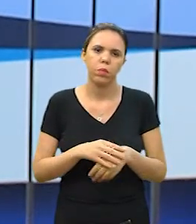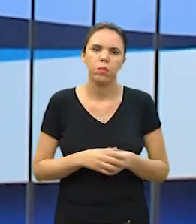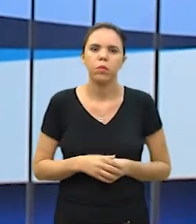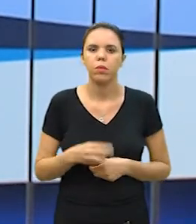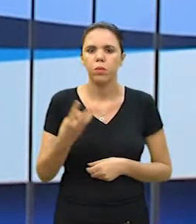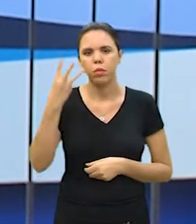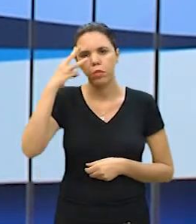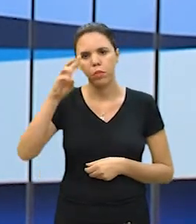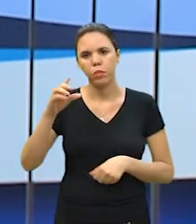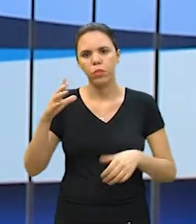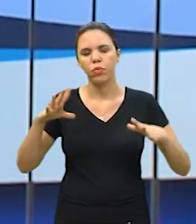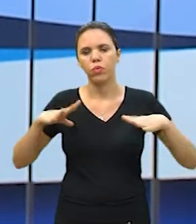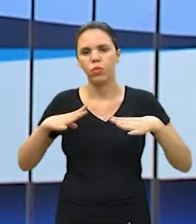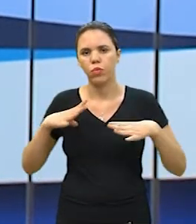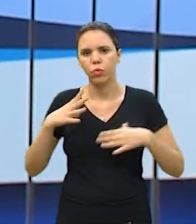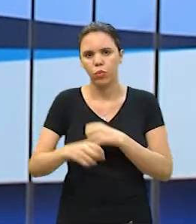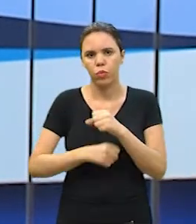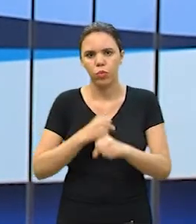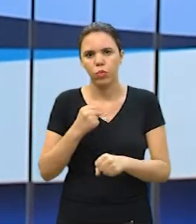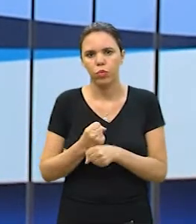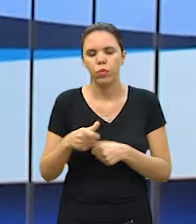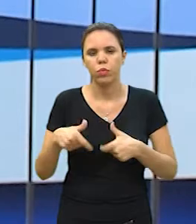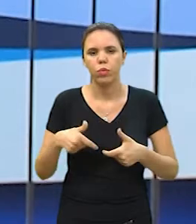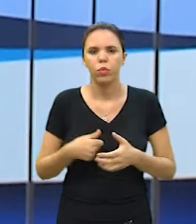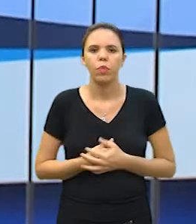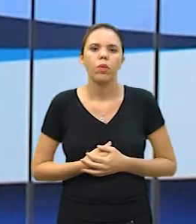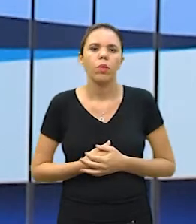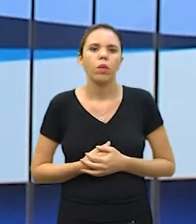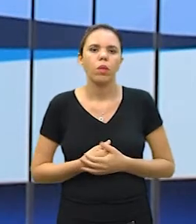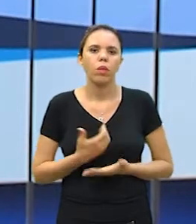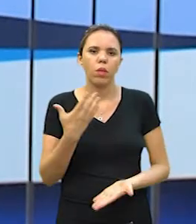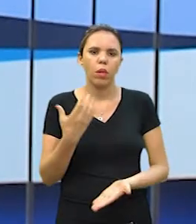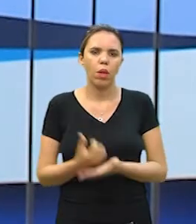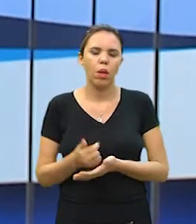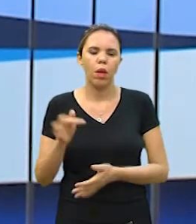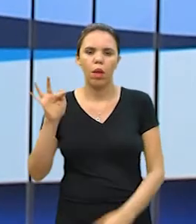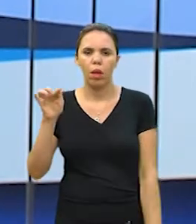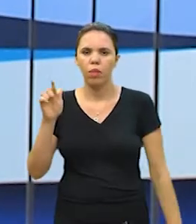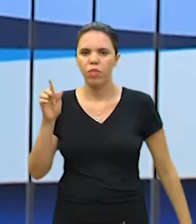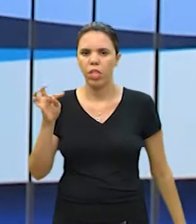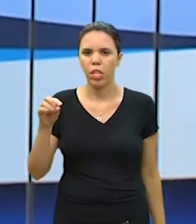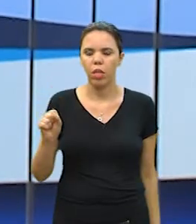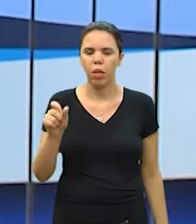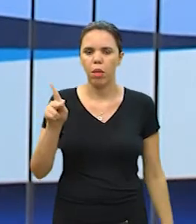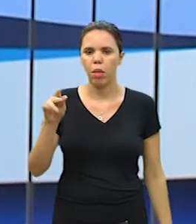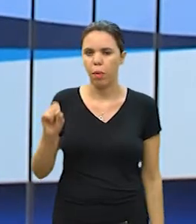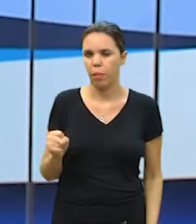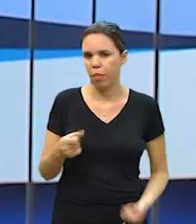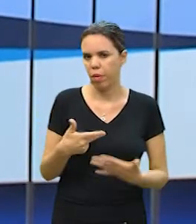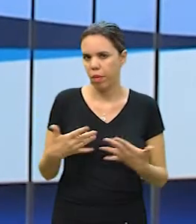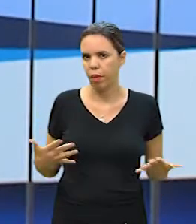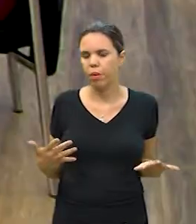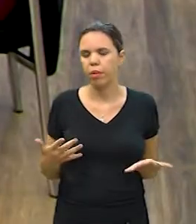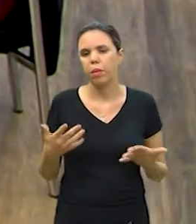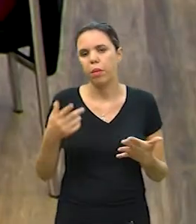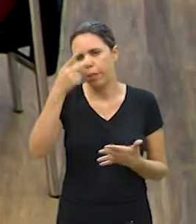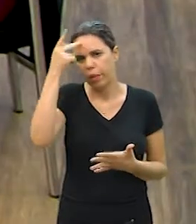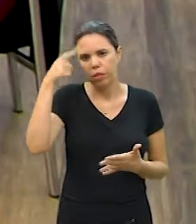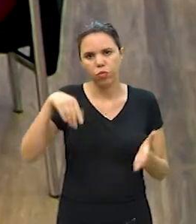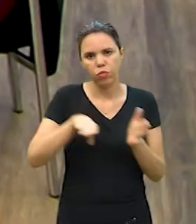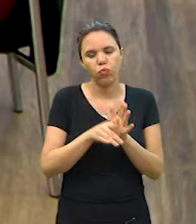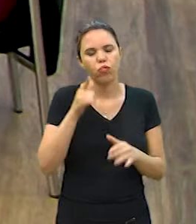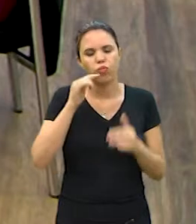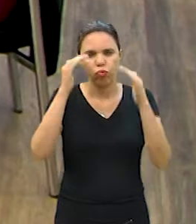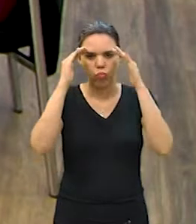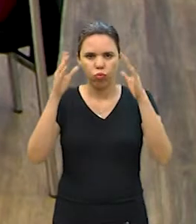patológico, 3 dias de folgas por ano no emprego, saque do FGTS, do PIS, PASEP. Será que a pessoa